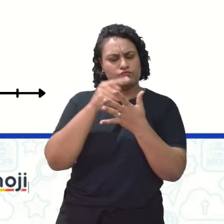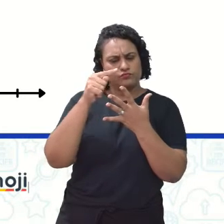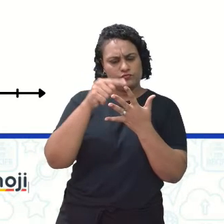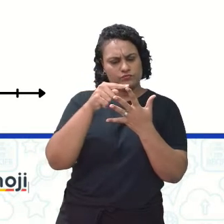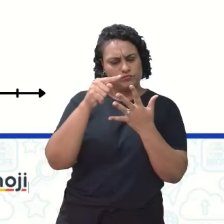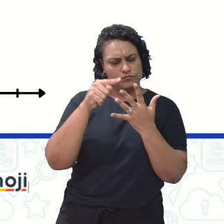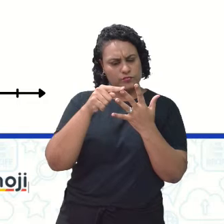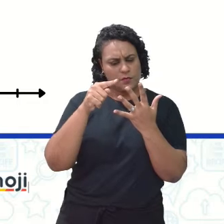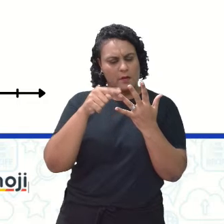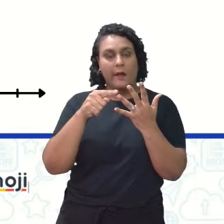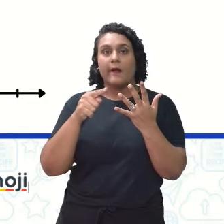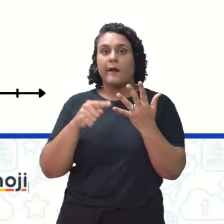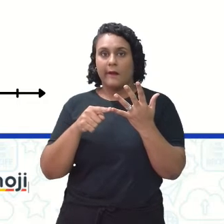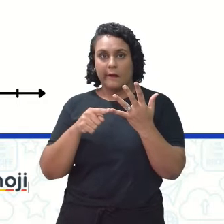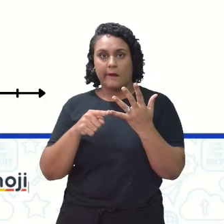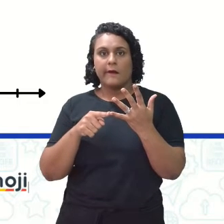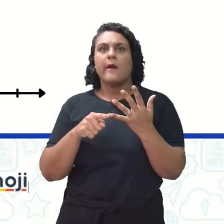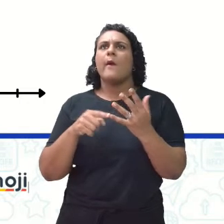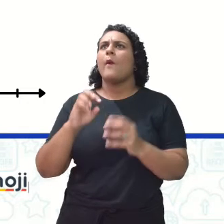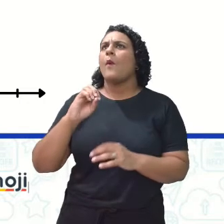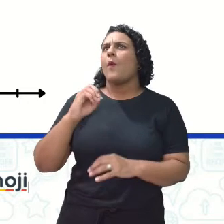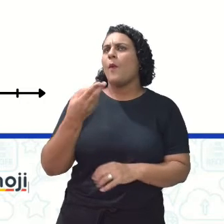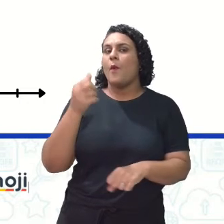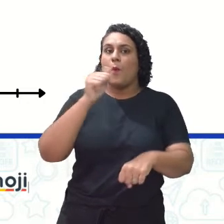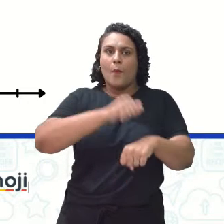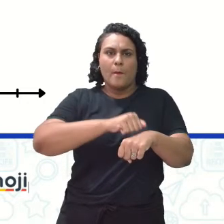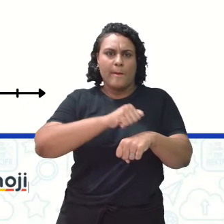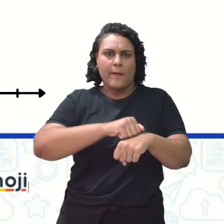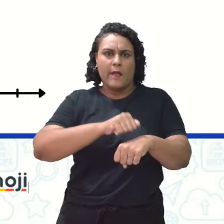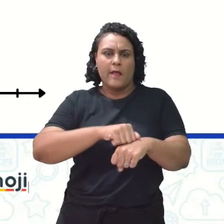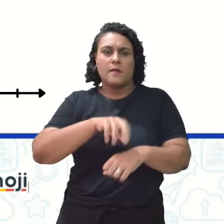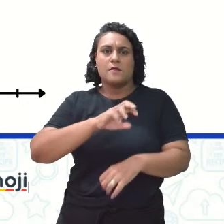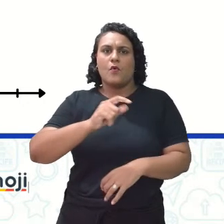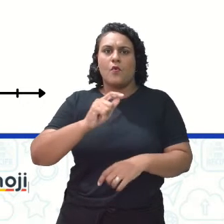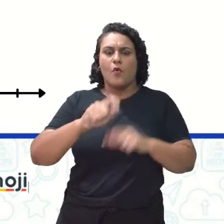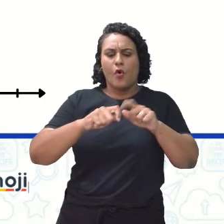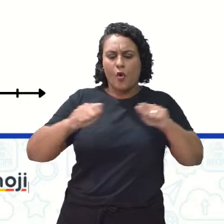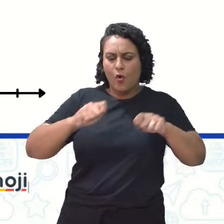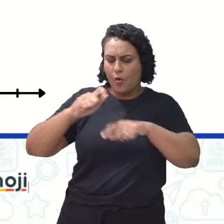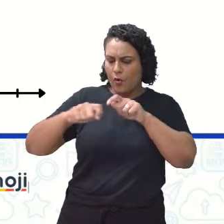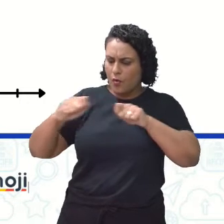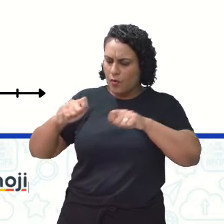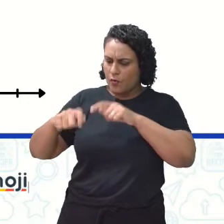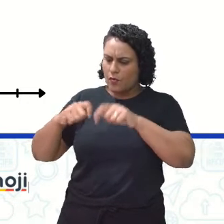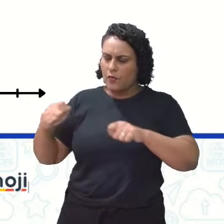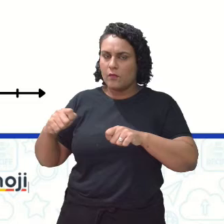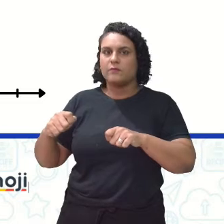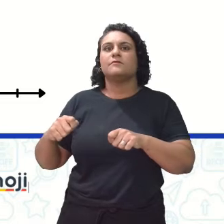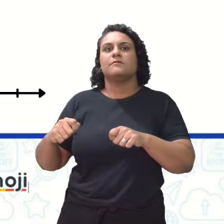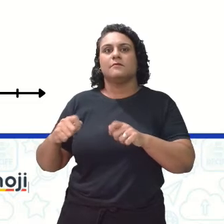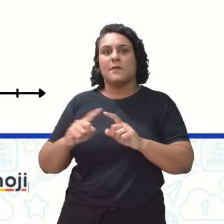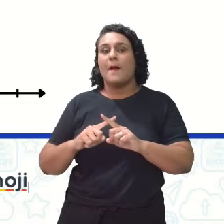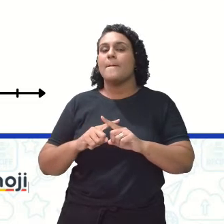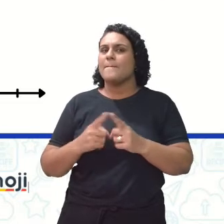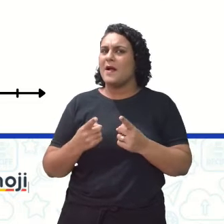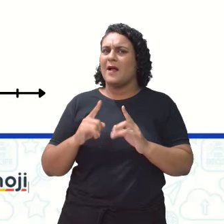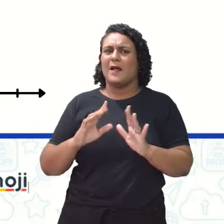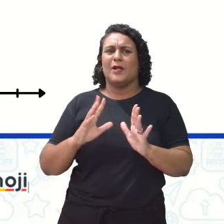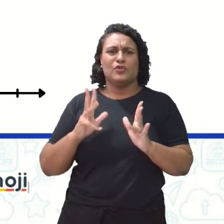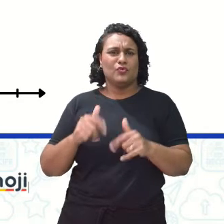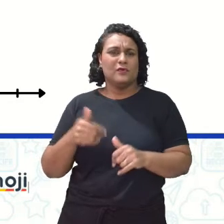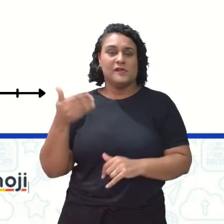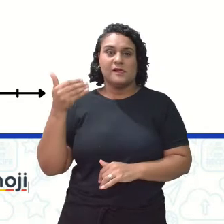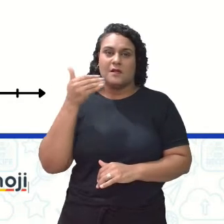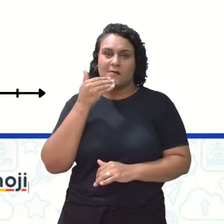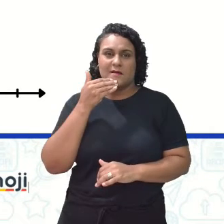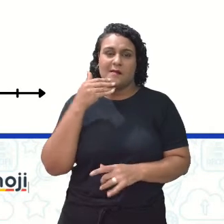rebanhos de ovelhas com pedras, dando nó em cordas, com gravetos, mas tudo isso eram falhos, né? Tudo isso